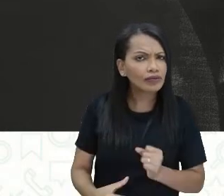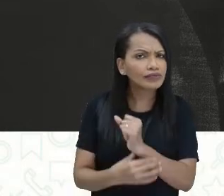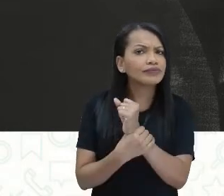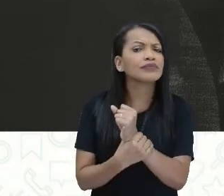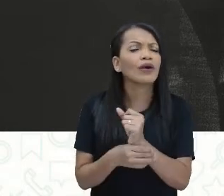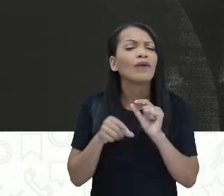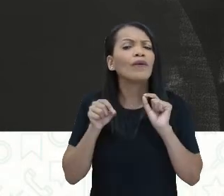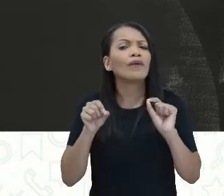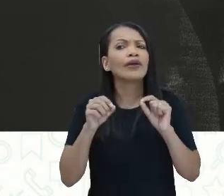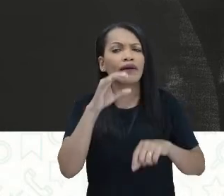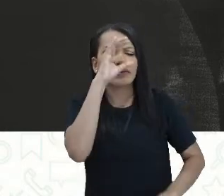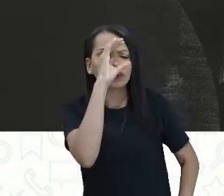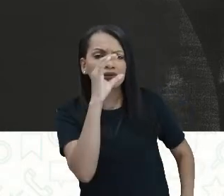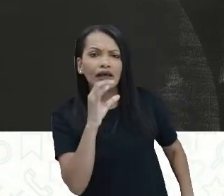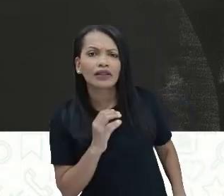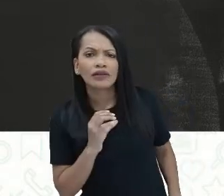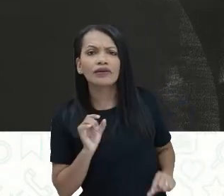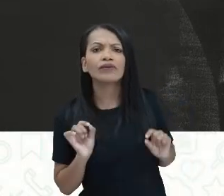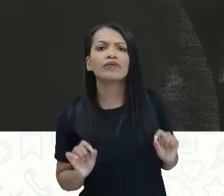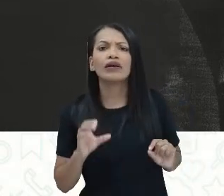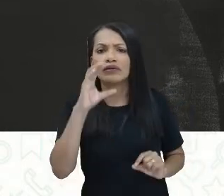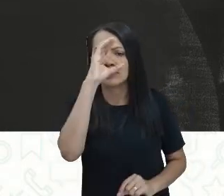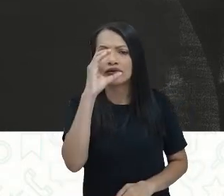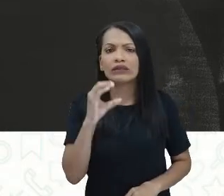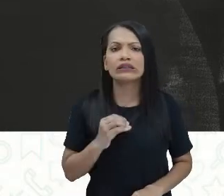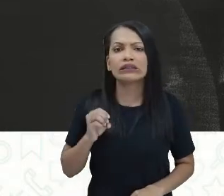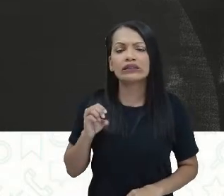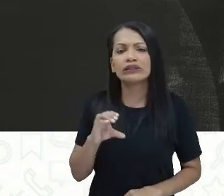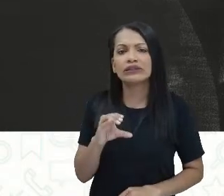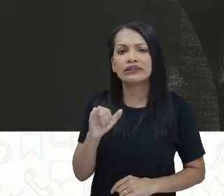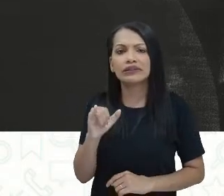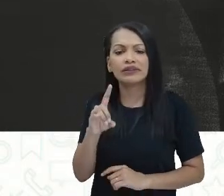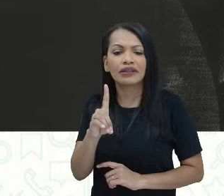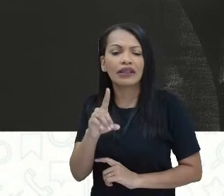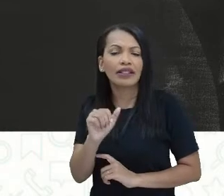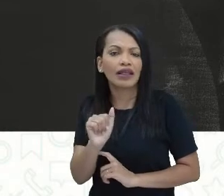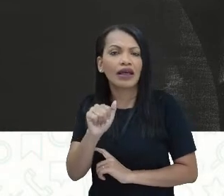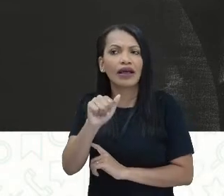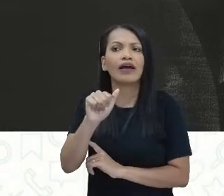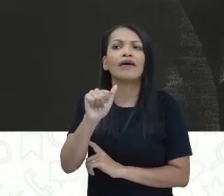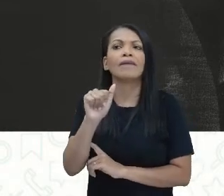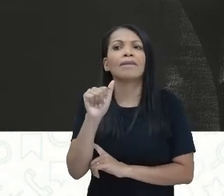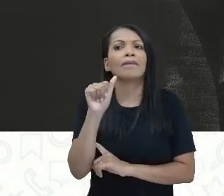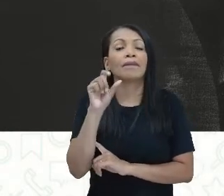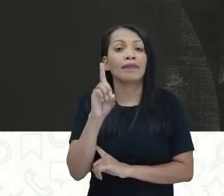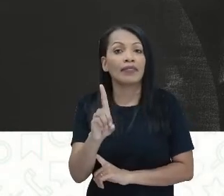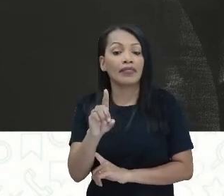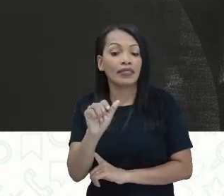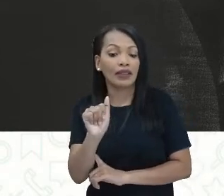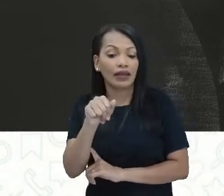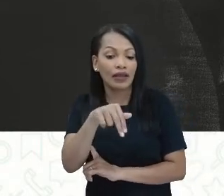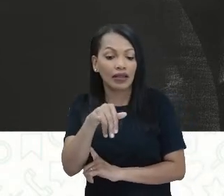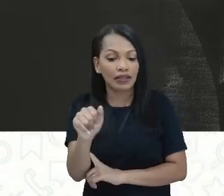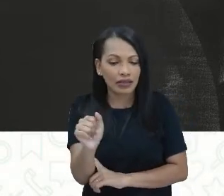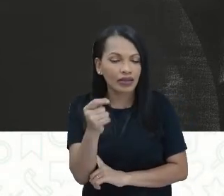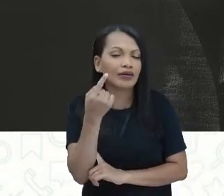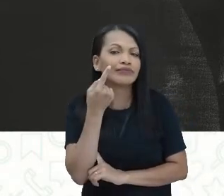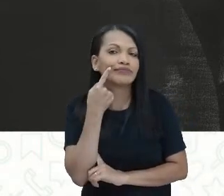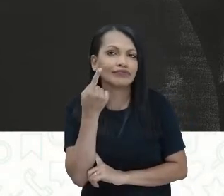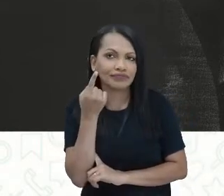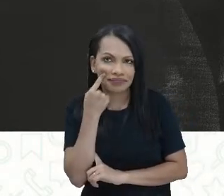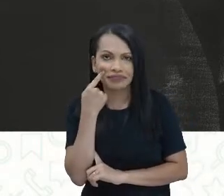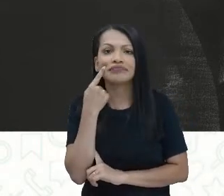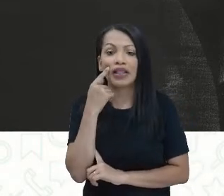é cidadania? E aí, professor Gilson, o que será, né? Esses dois termos aí,